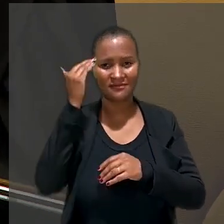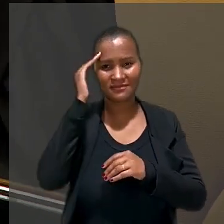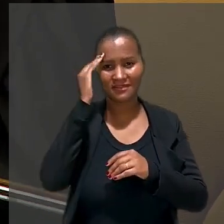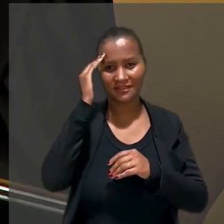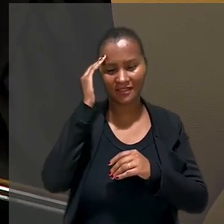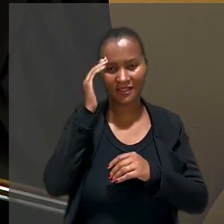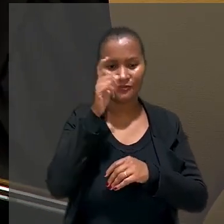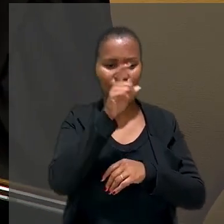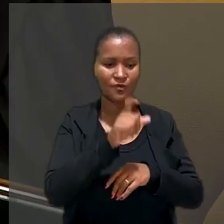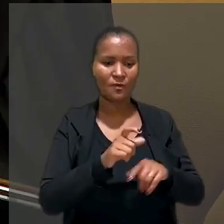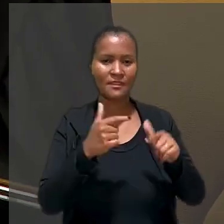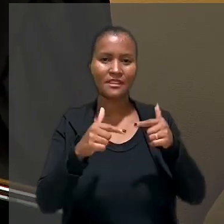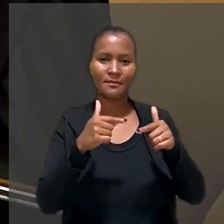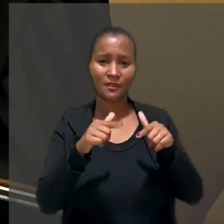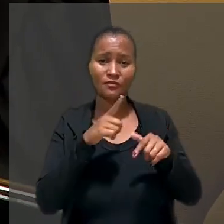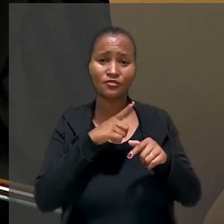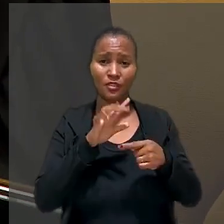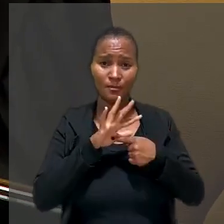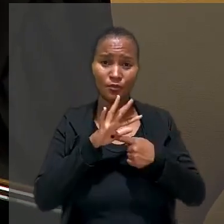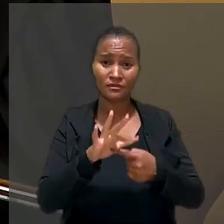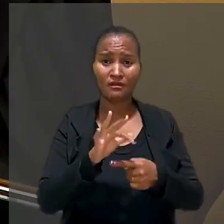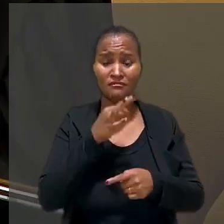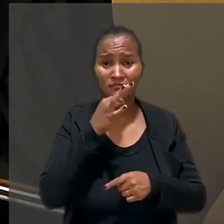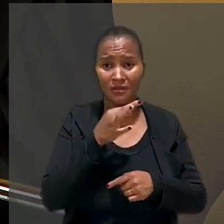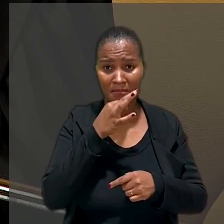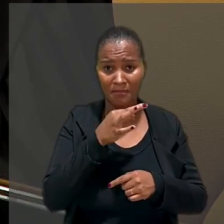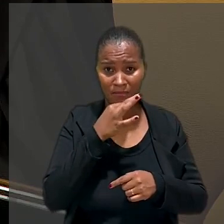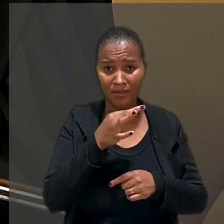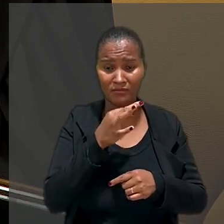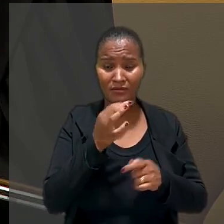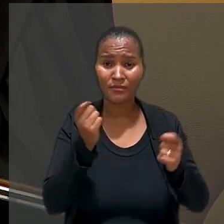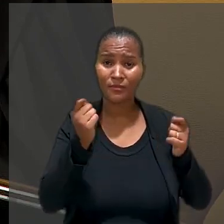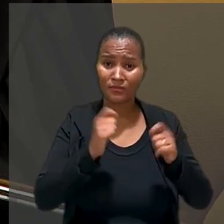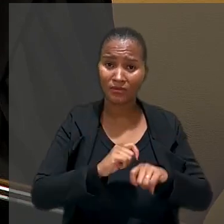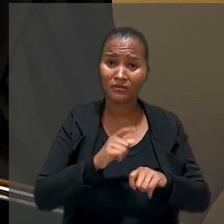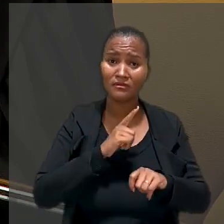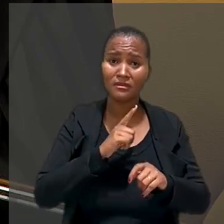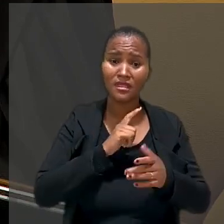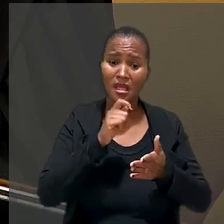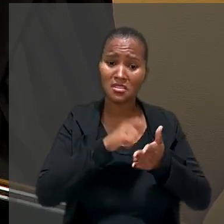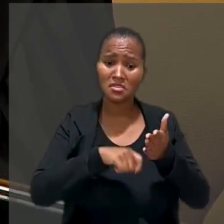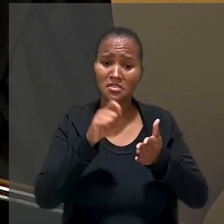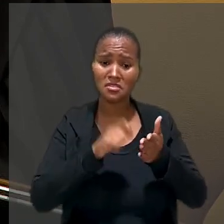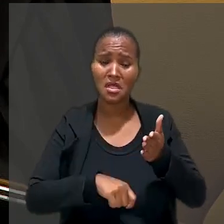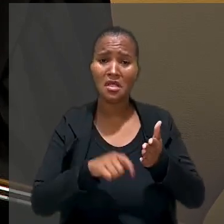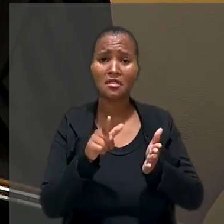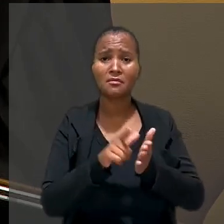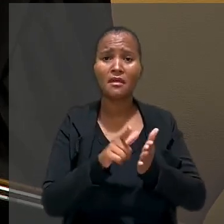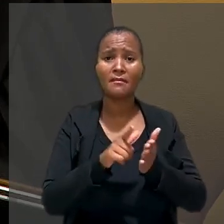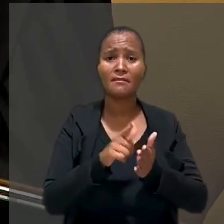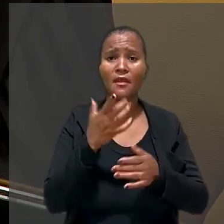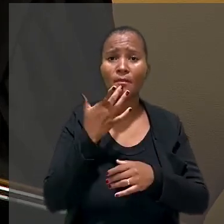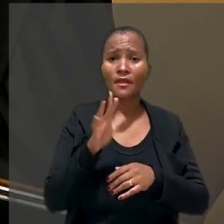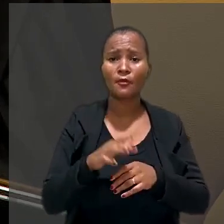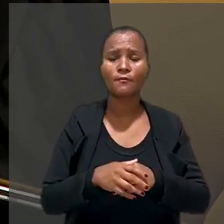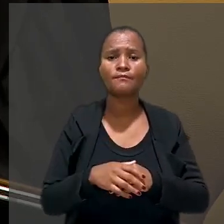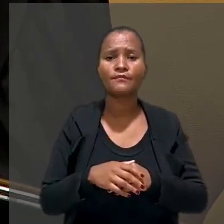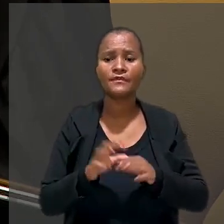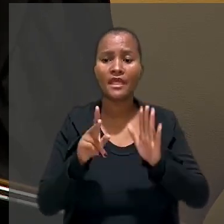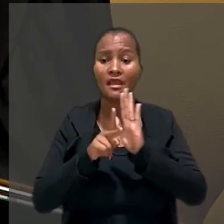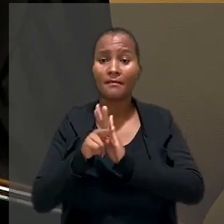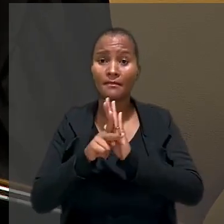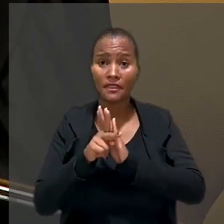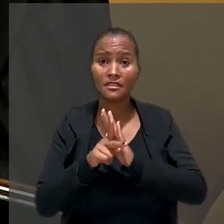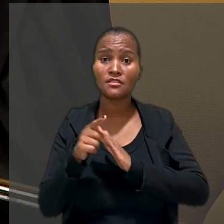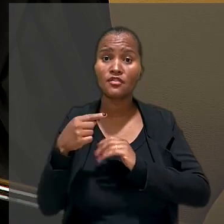mais considerando que o trabalhador havia revelado em depoimento a possibilidade de ter assinado algum papel em branco. A perícia